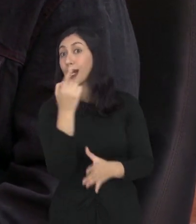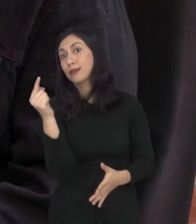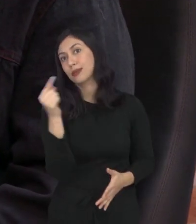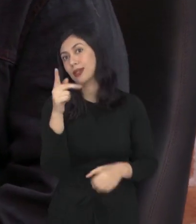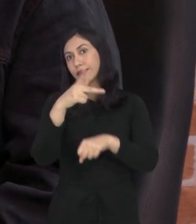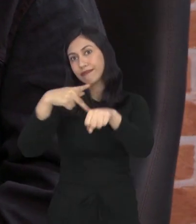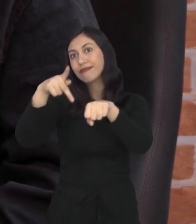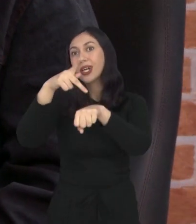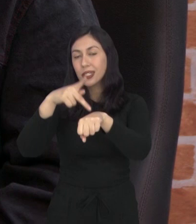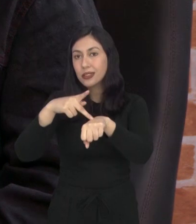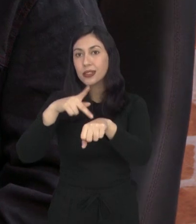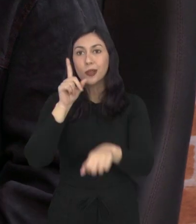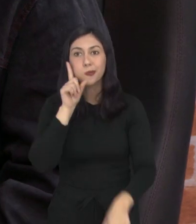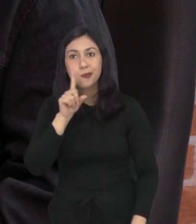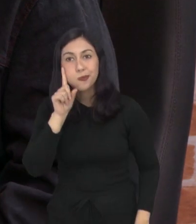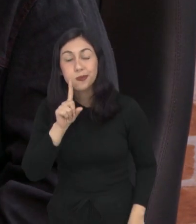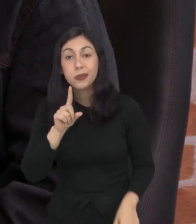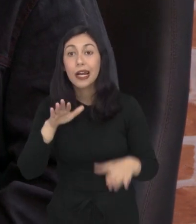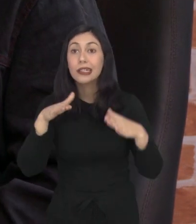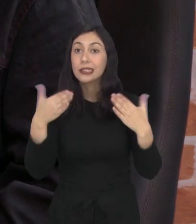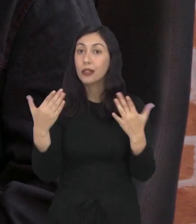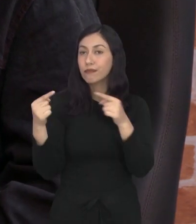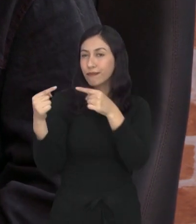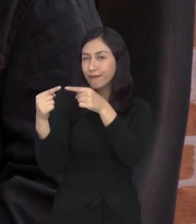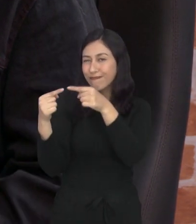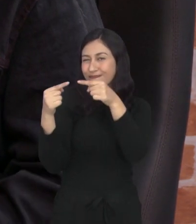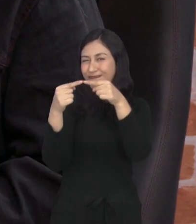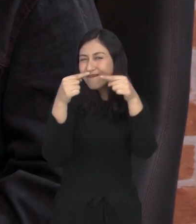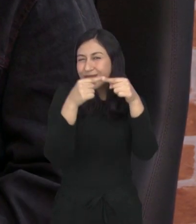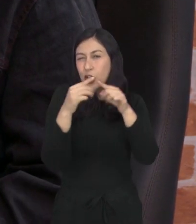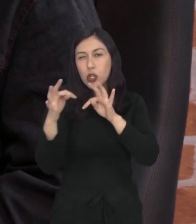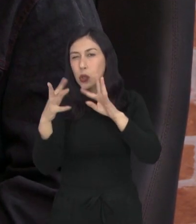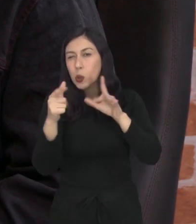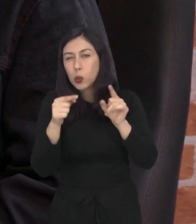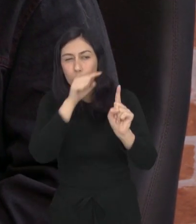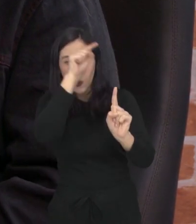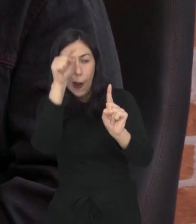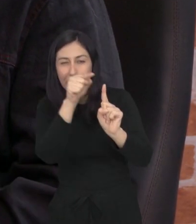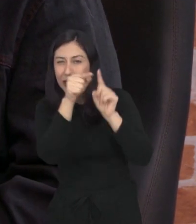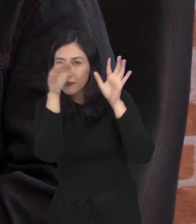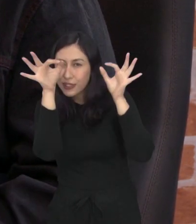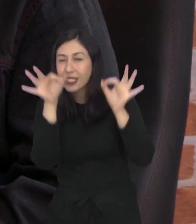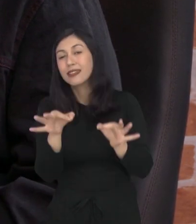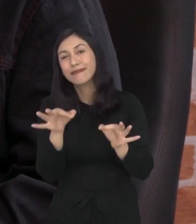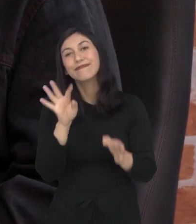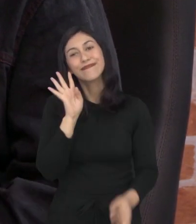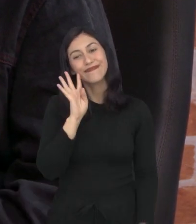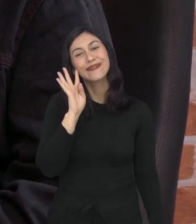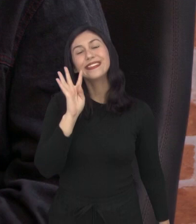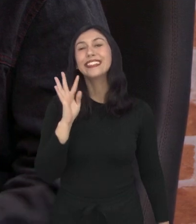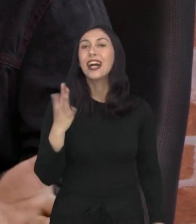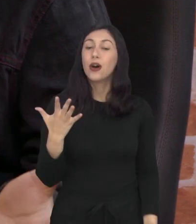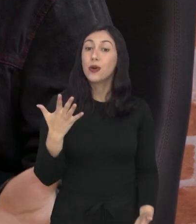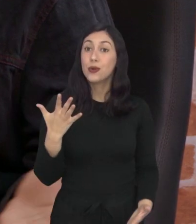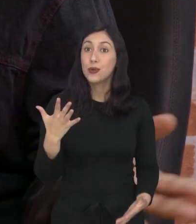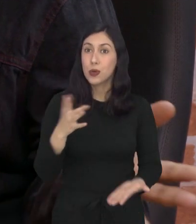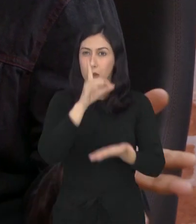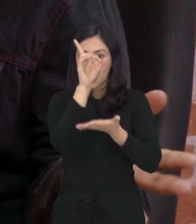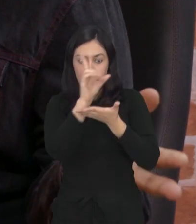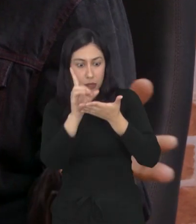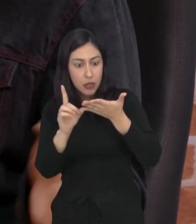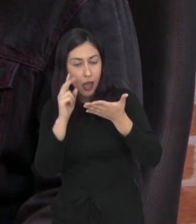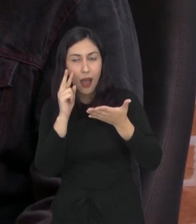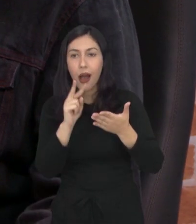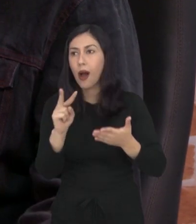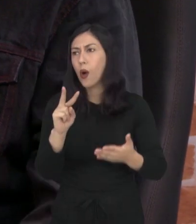Unidos, sabe? Então é muito essa questão, assim, sabe? Tipo, tudo é muito proposital. E é muito legal isso, cara. Como eu falei, o lado designer